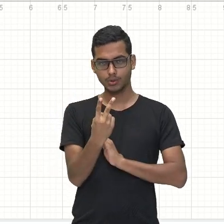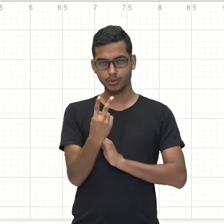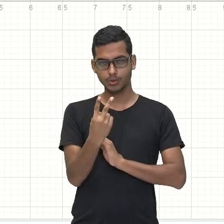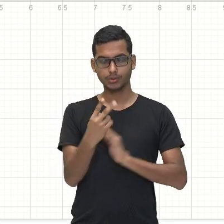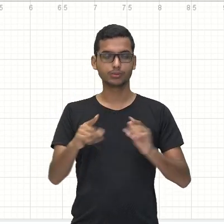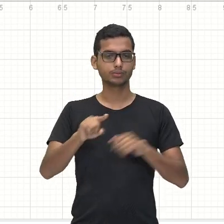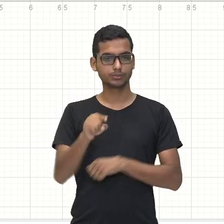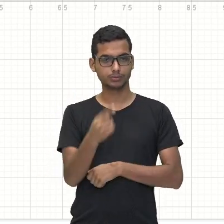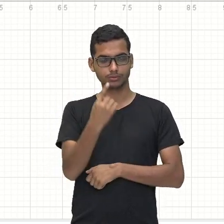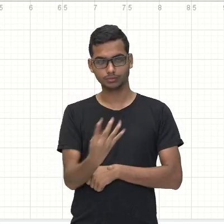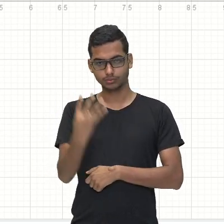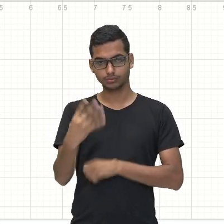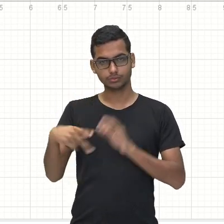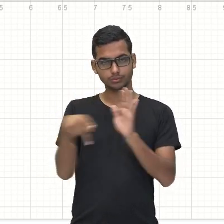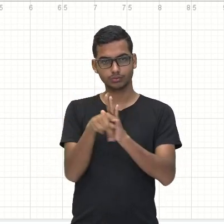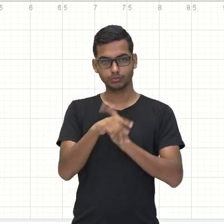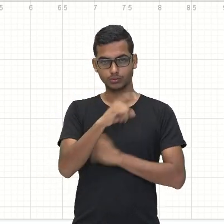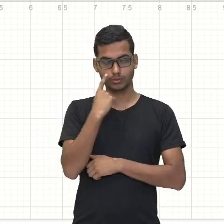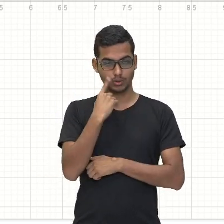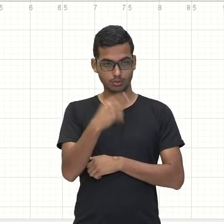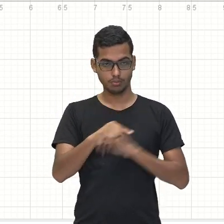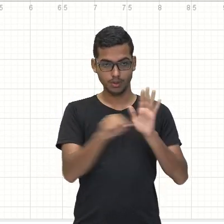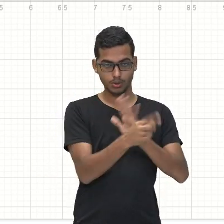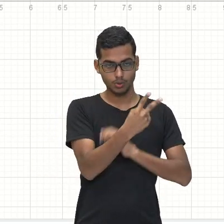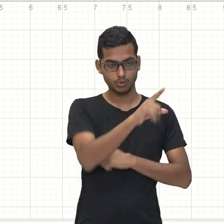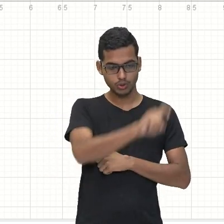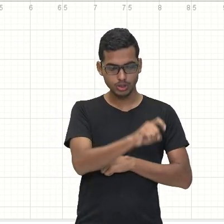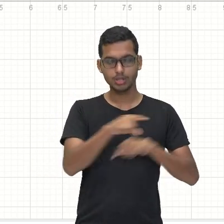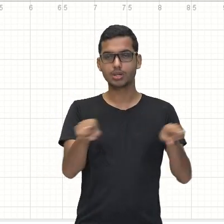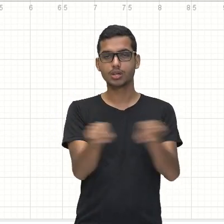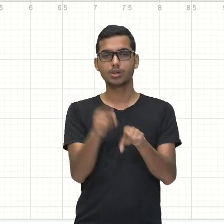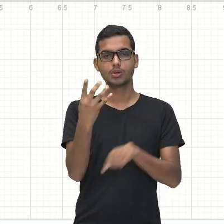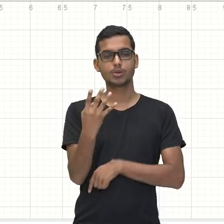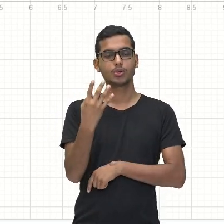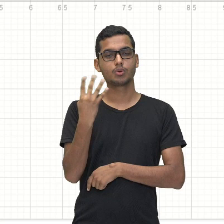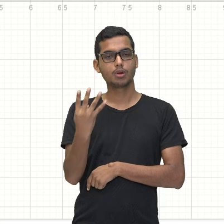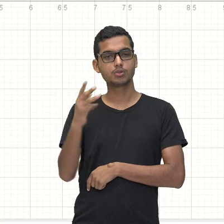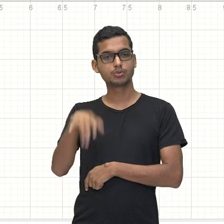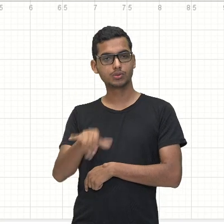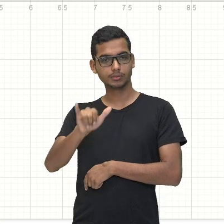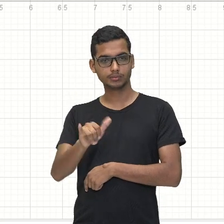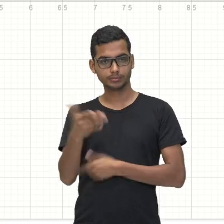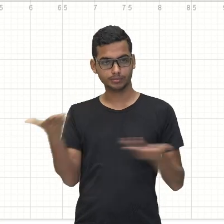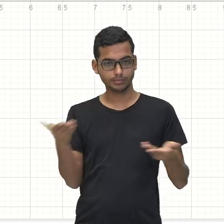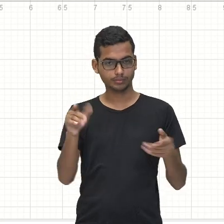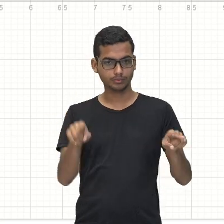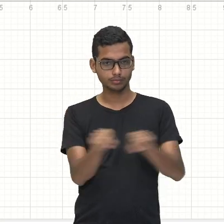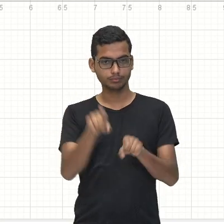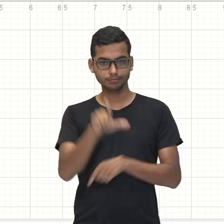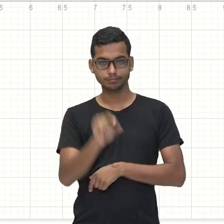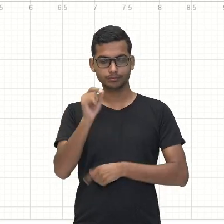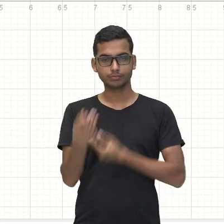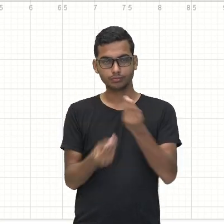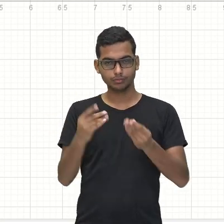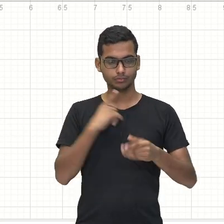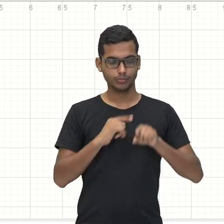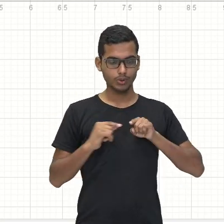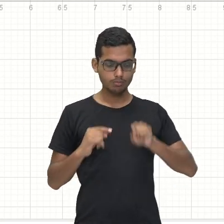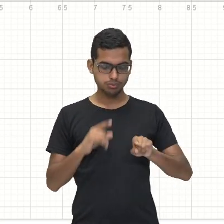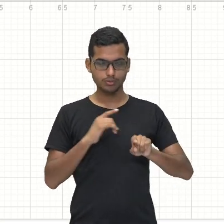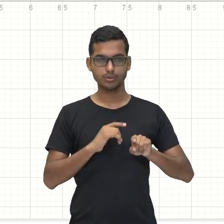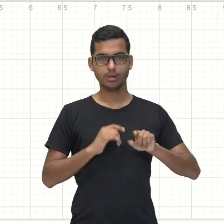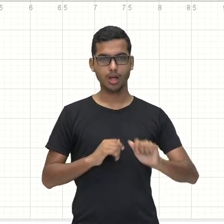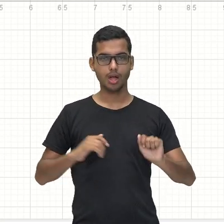4 no eixo y. Estamos aqui com o ponto C. Agora a gente vai marcar o ponto D, que é